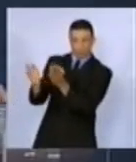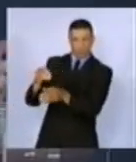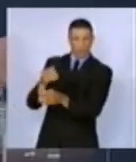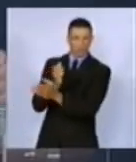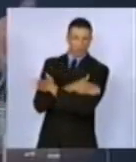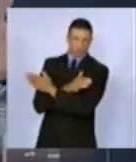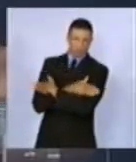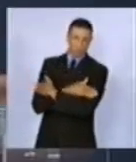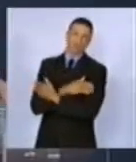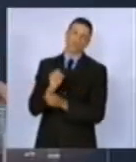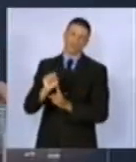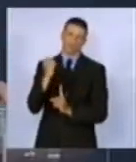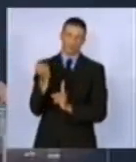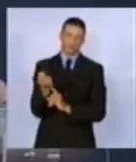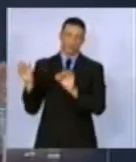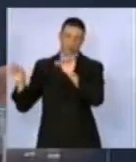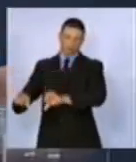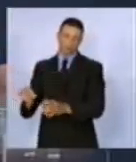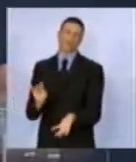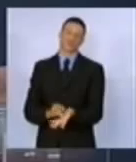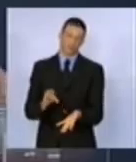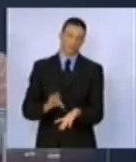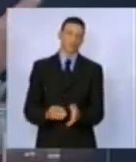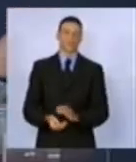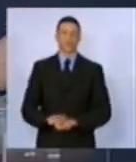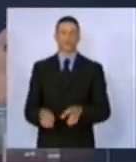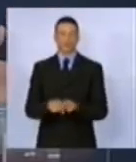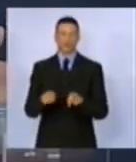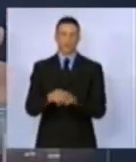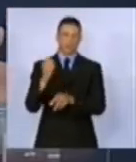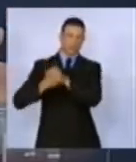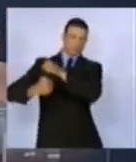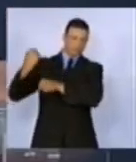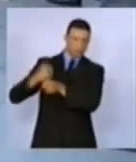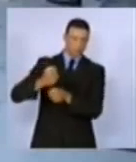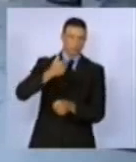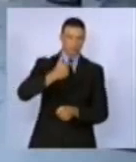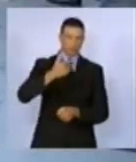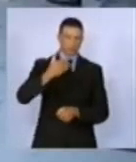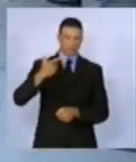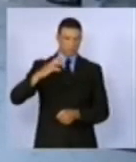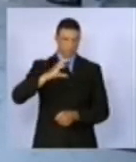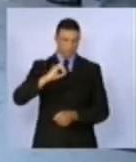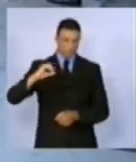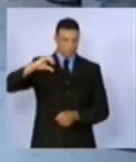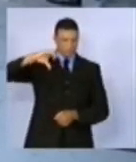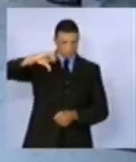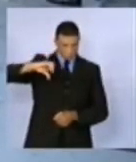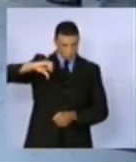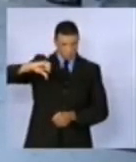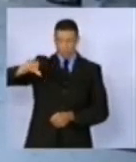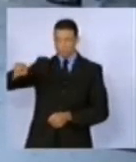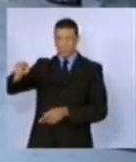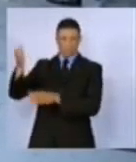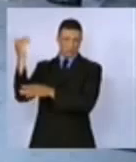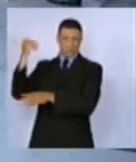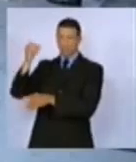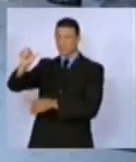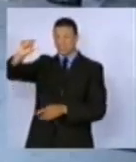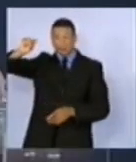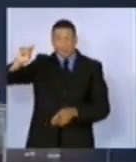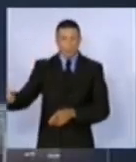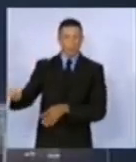caso aqui também de um grande grupo que em 2009 tinha 2147 Trabalhadores já chegou a ter mais de 6.000 cortadores